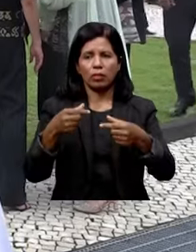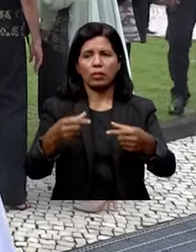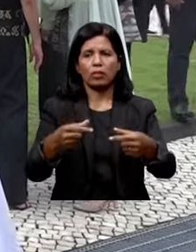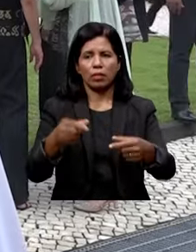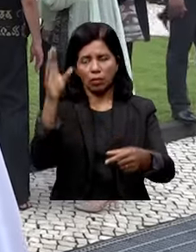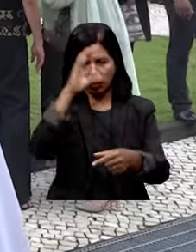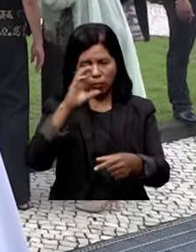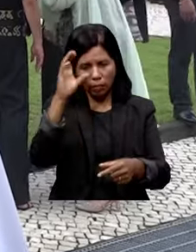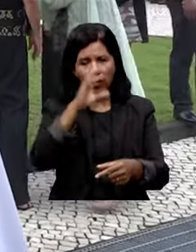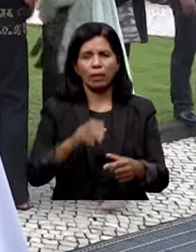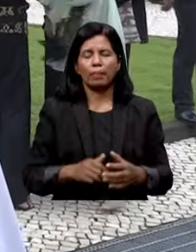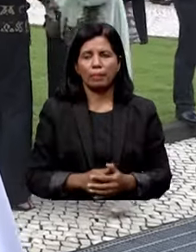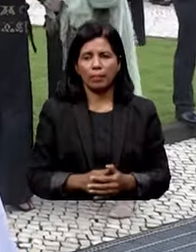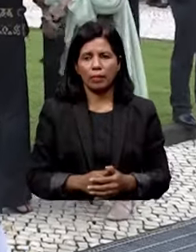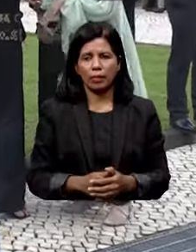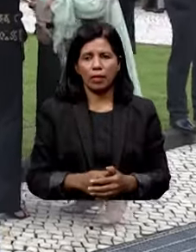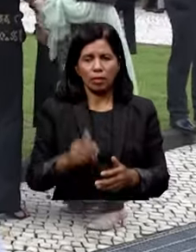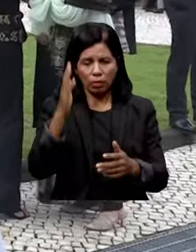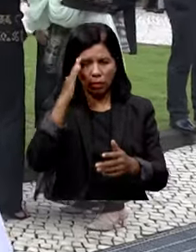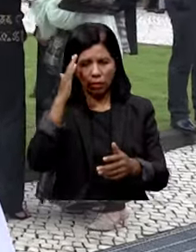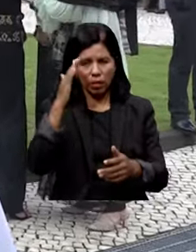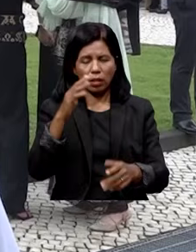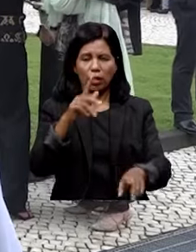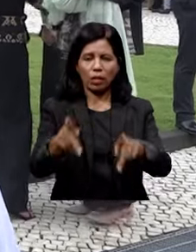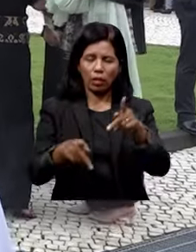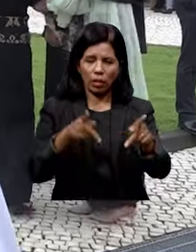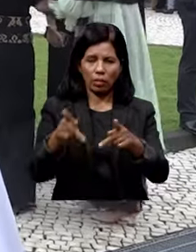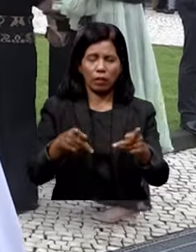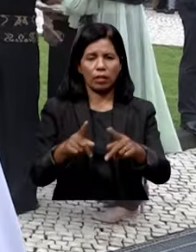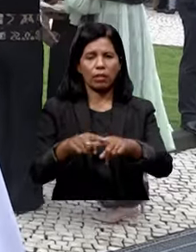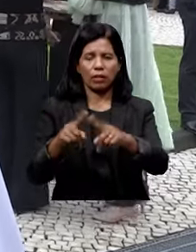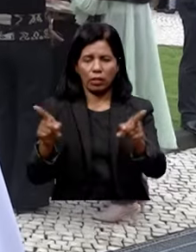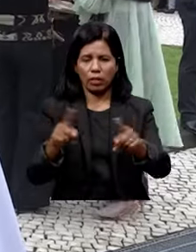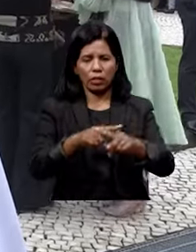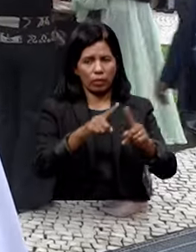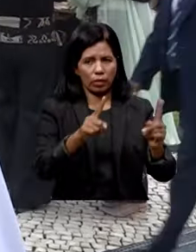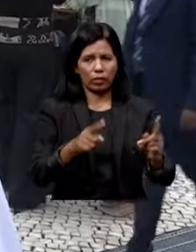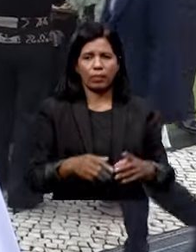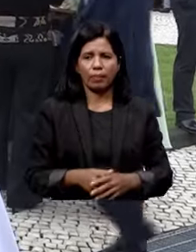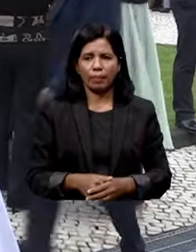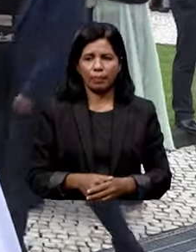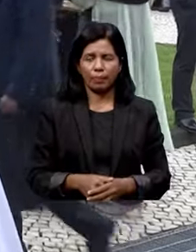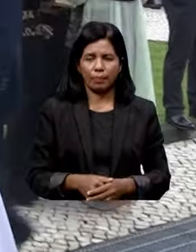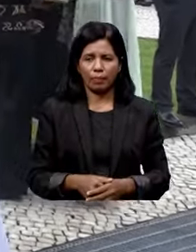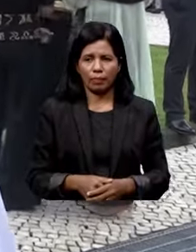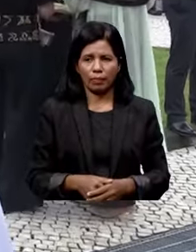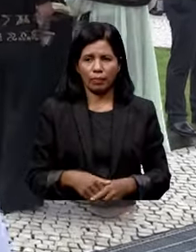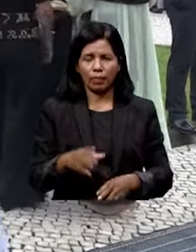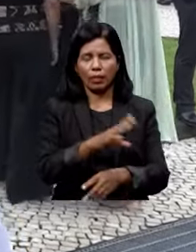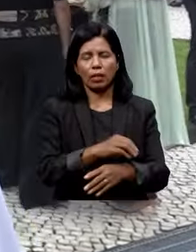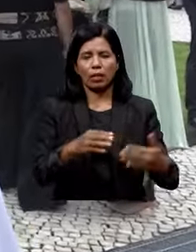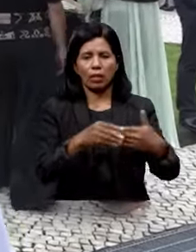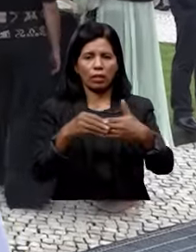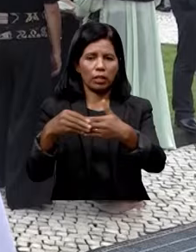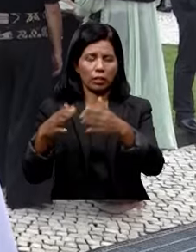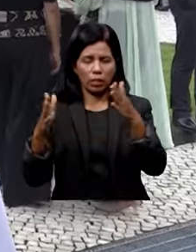Buca reconhece Emma Wewin, no de líder Sira, no de